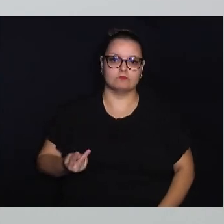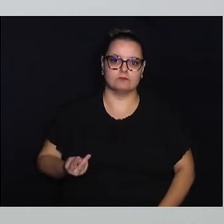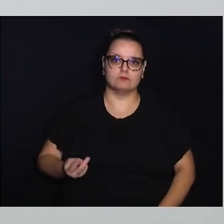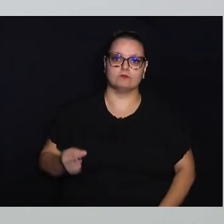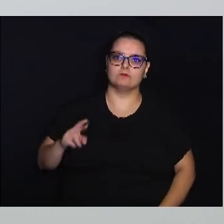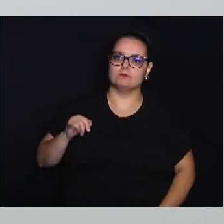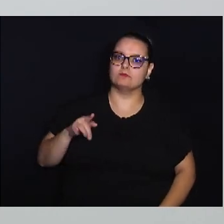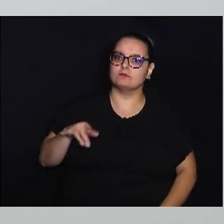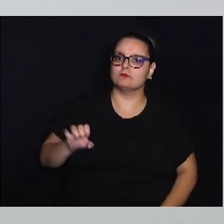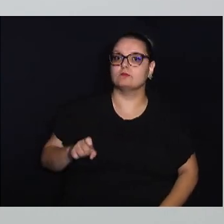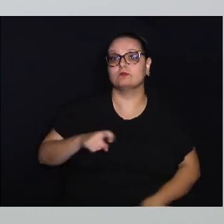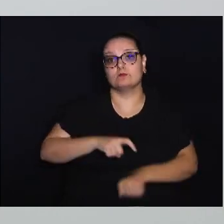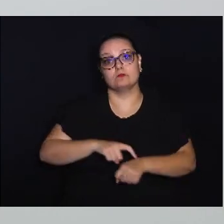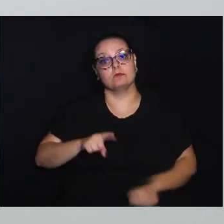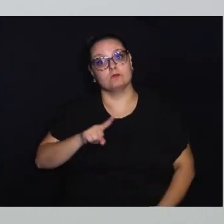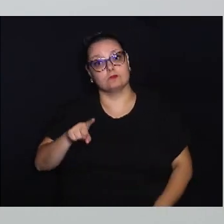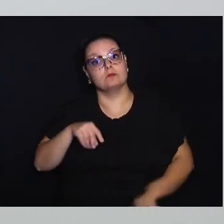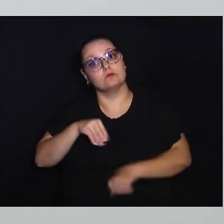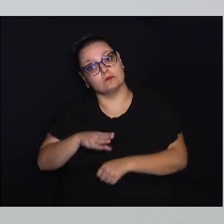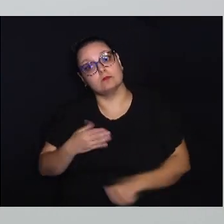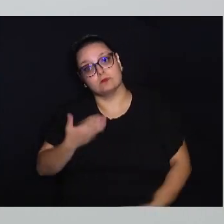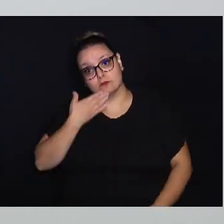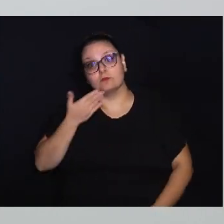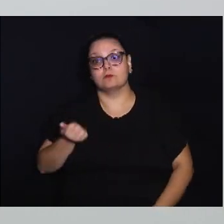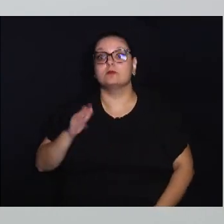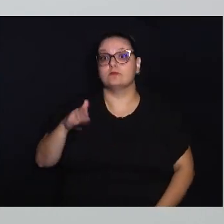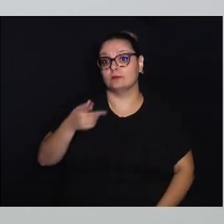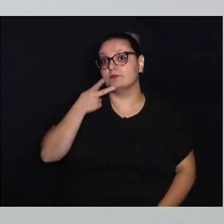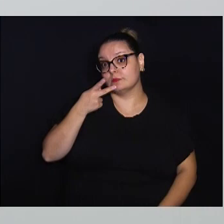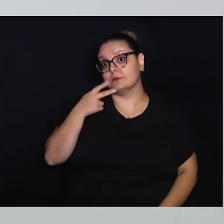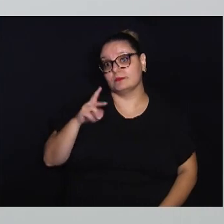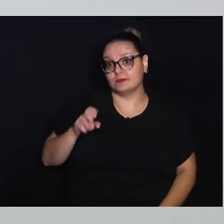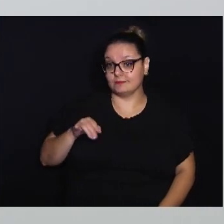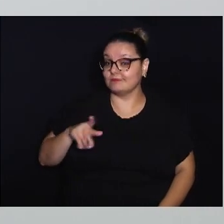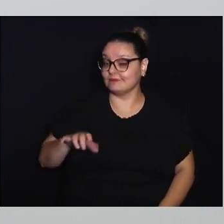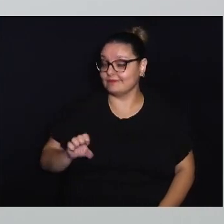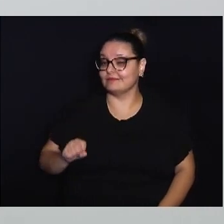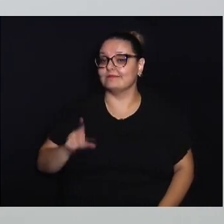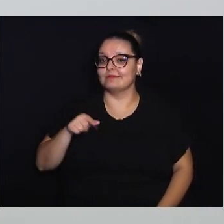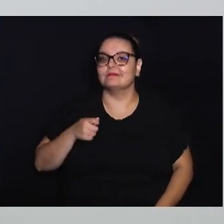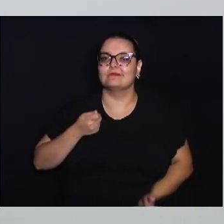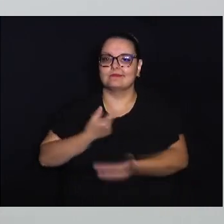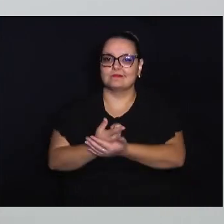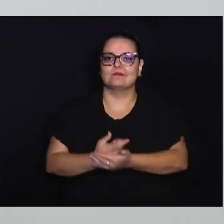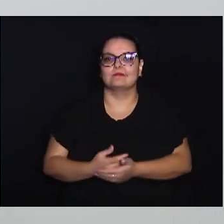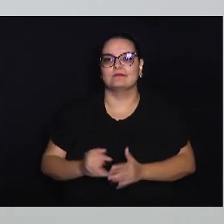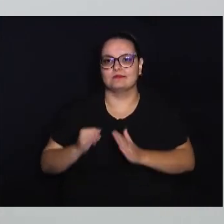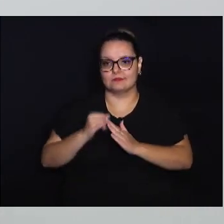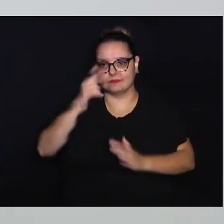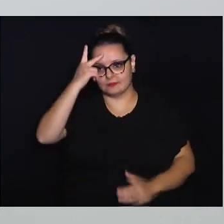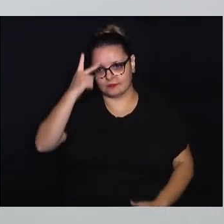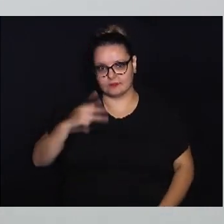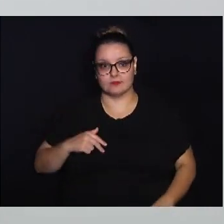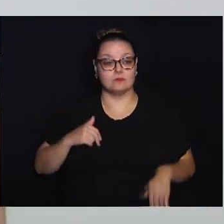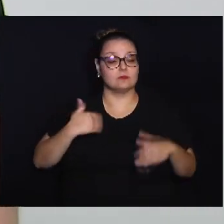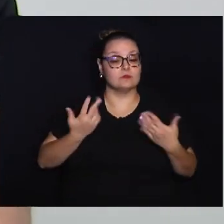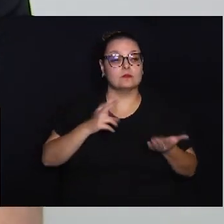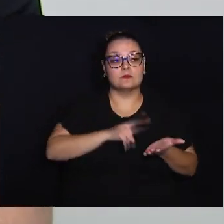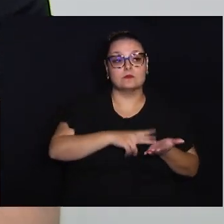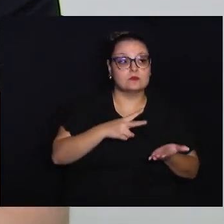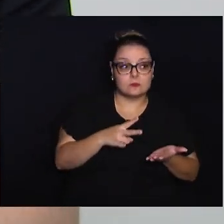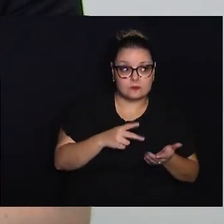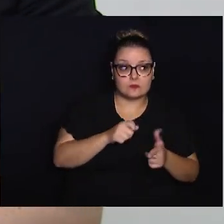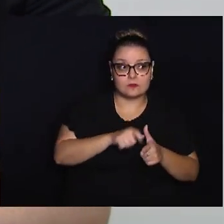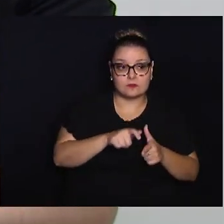Então, criar raízes nesse momento talvez não seja o mais indicado, né? E quando eu falo em criar raízes, é adquirir um imóvel próprio. Então, quais